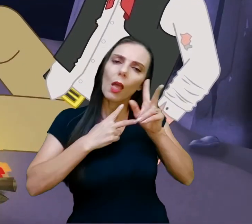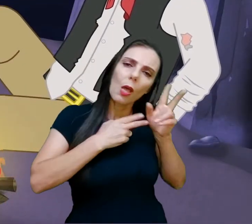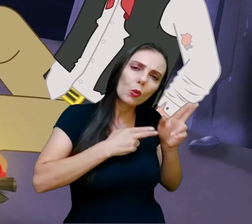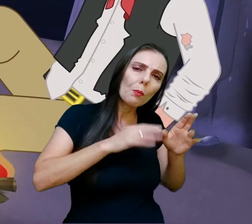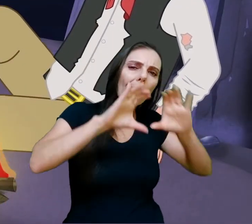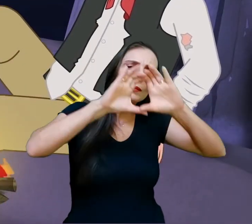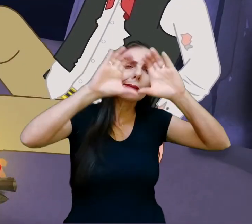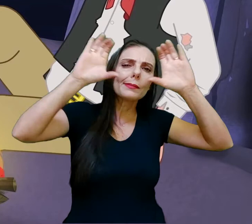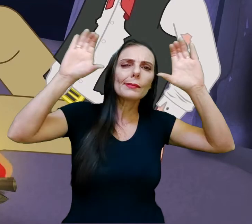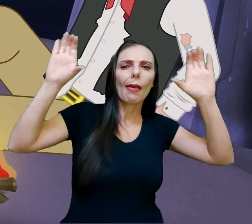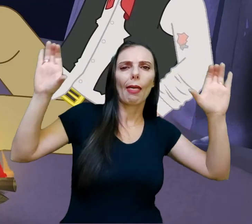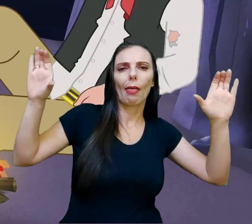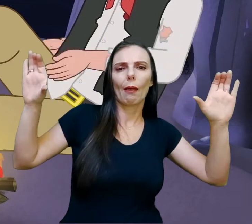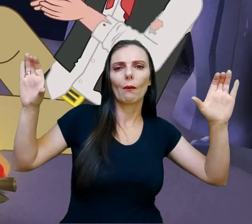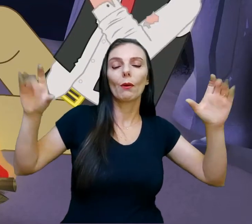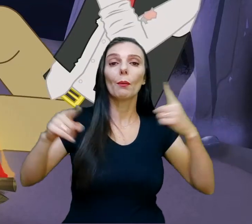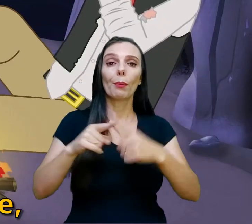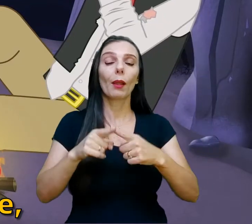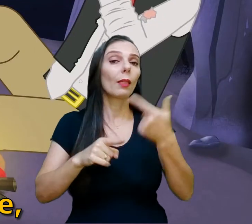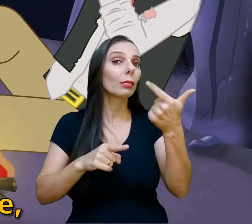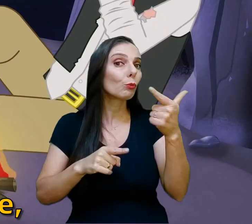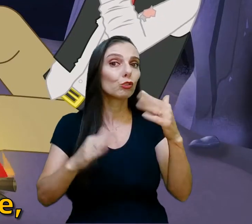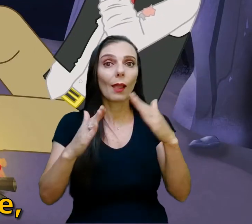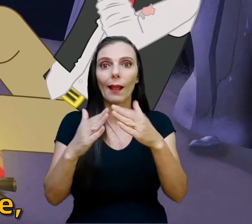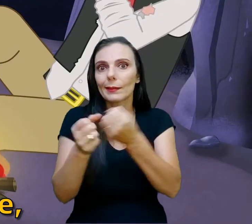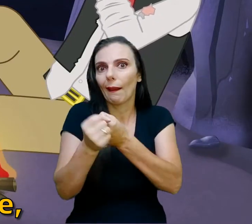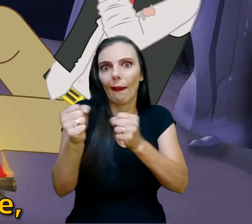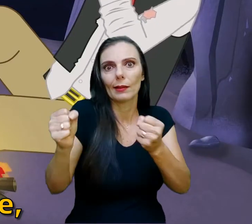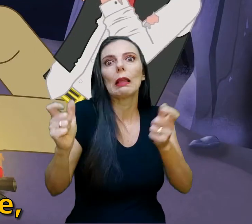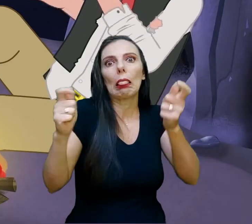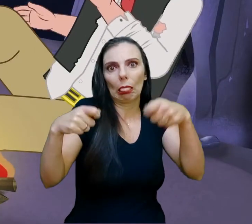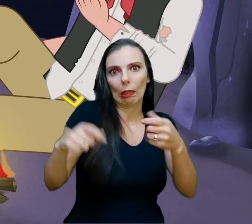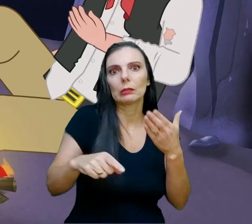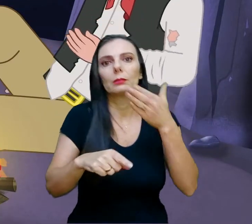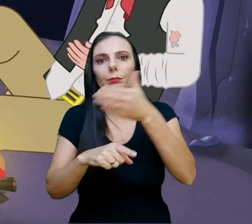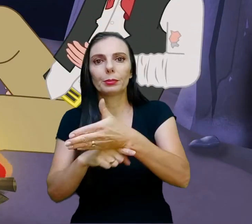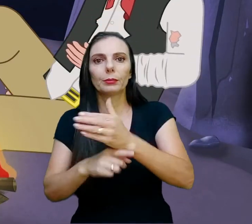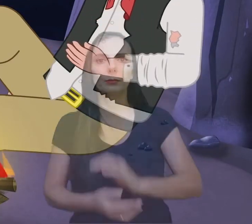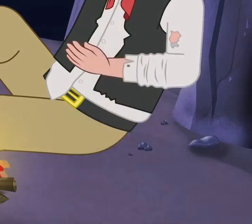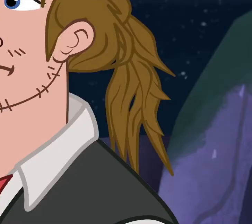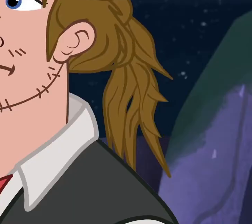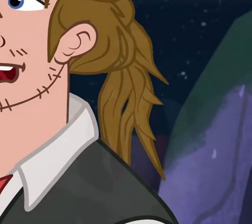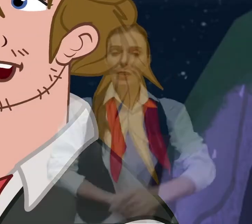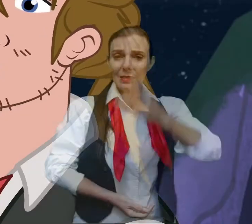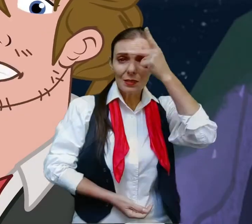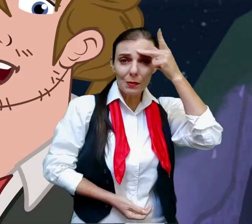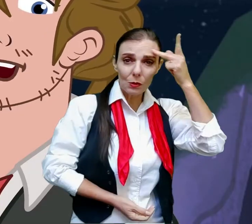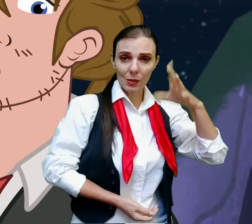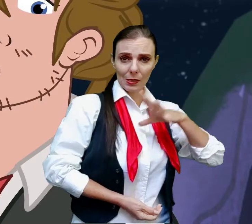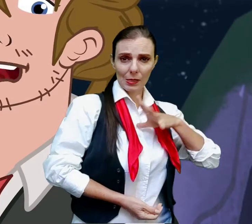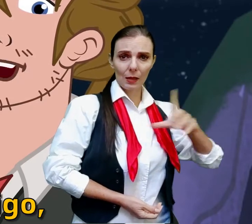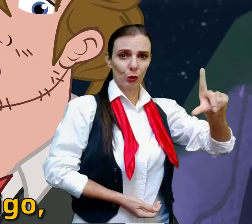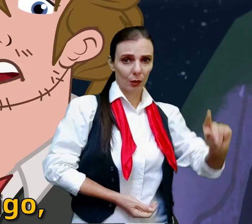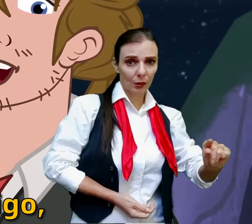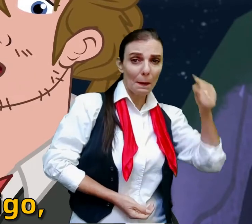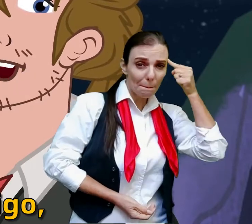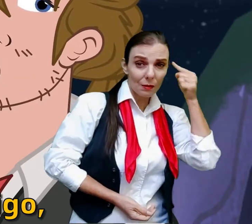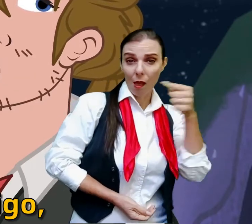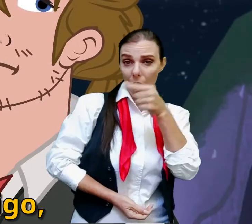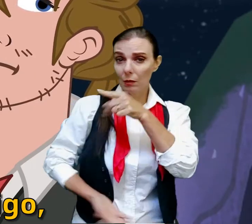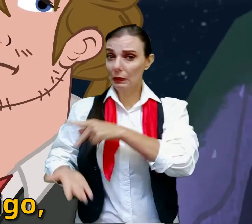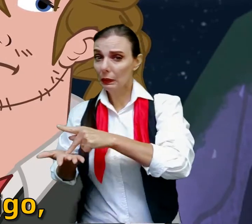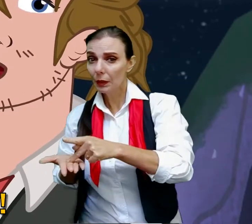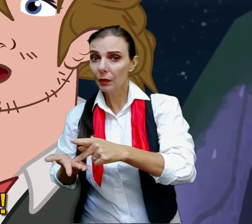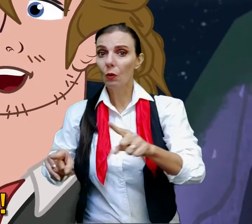Gulliver estava dormindo no sereno, porque não havia uma casa grande o suficiente onde ele coubesse. As pessoas de Lilliput acham que este